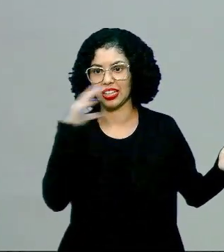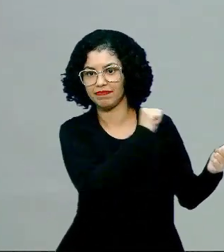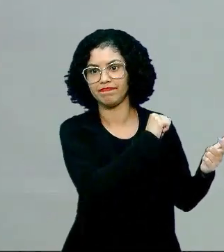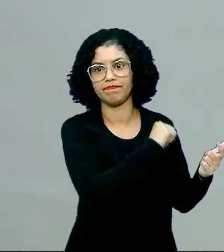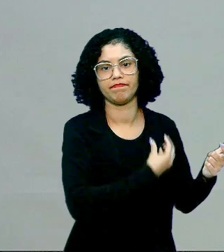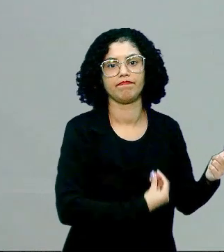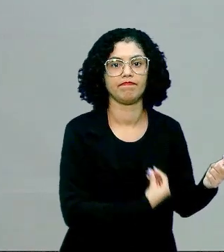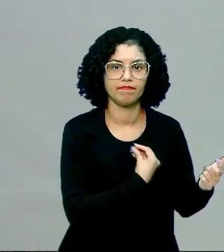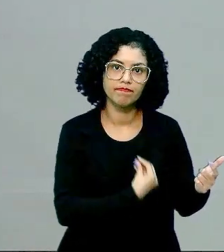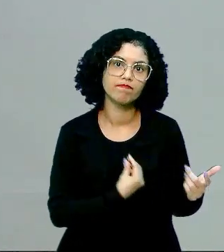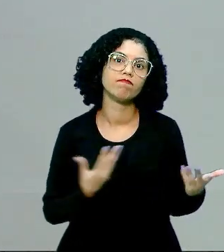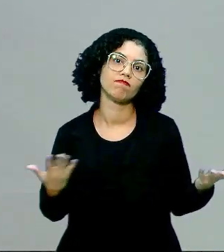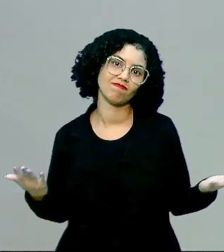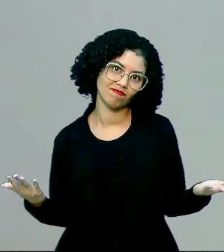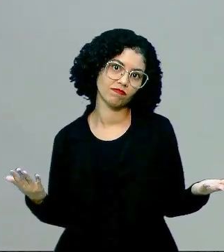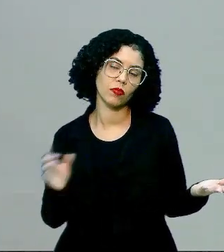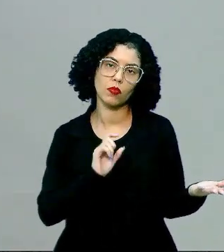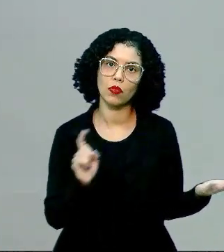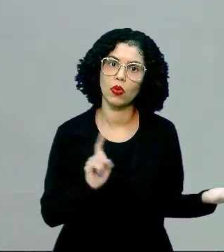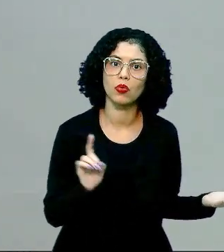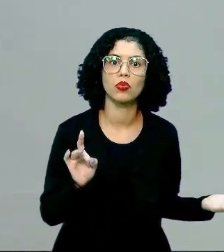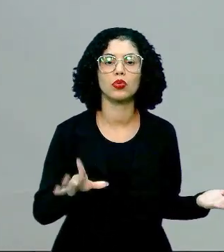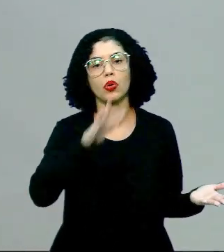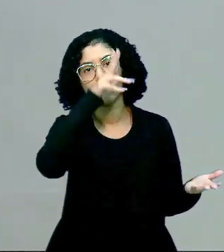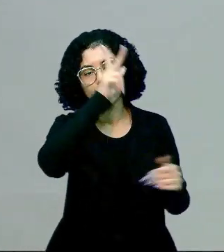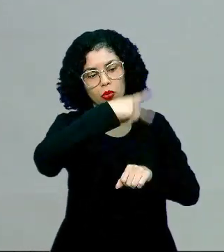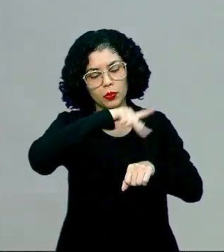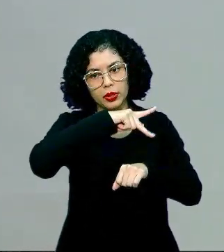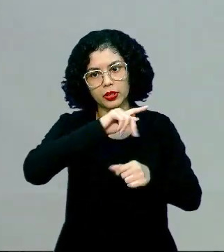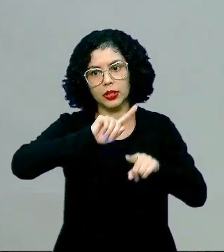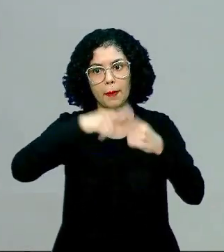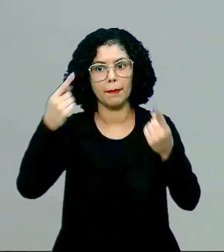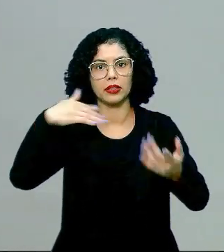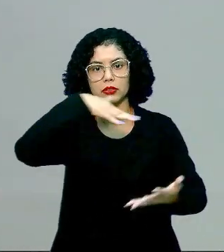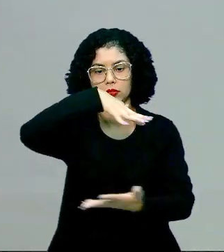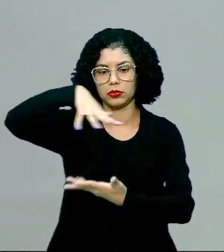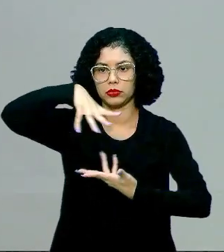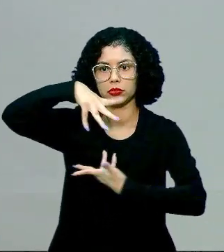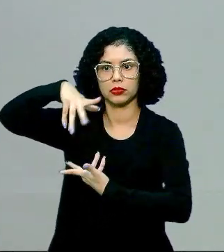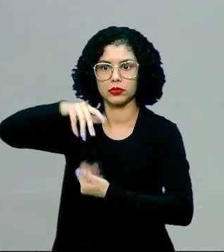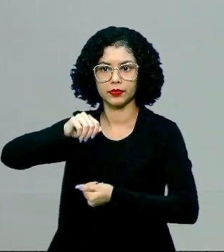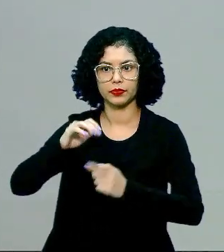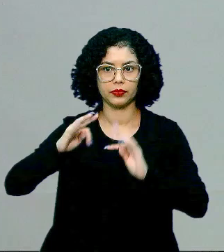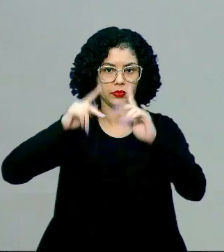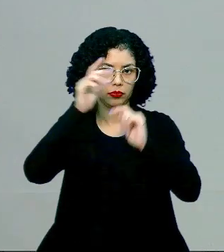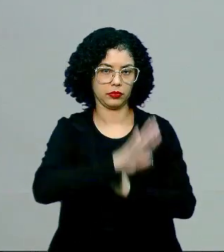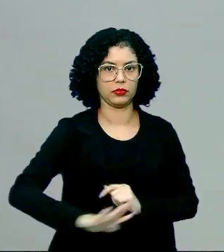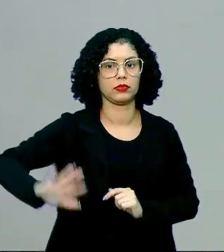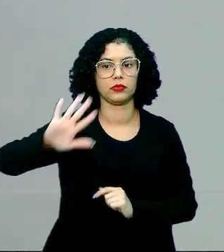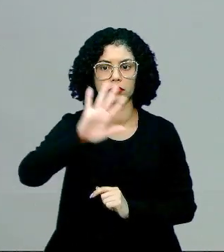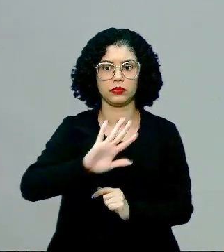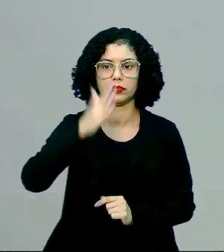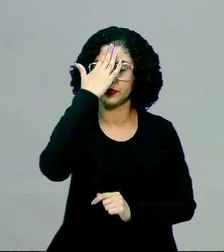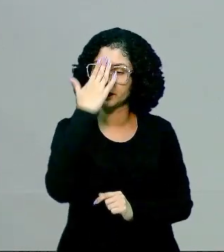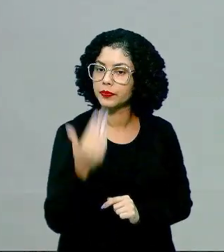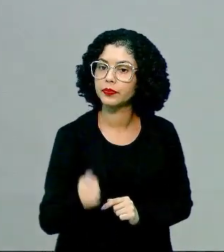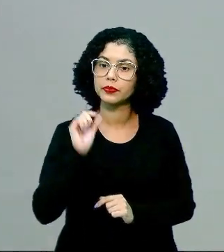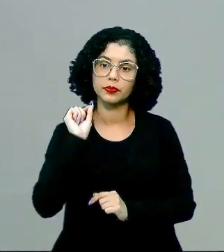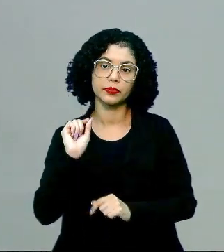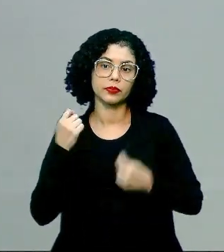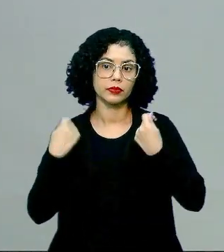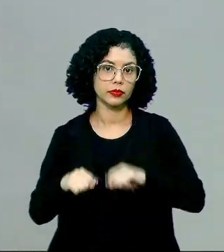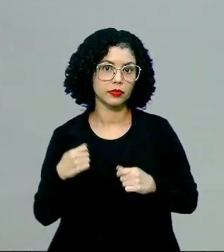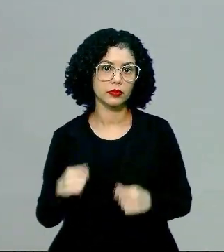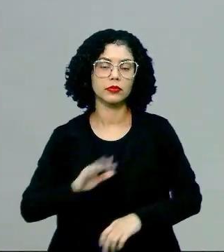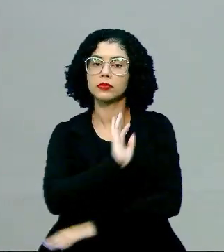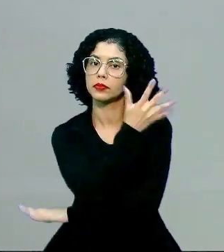muito presente, não só no nosso país, mas no mundo inteiro. E nós sabemos que nós precisamos de